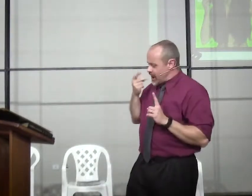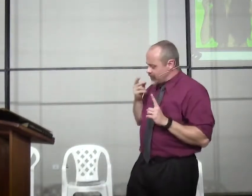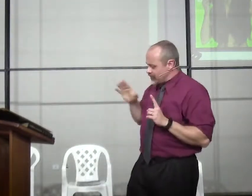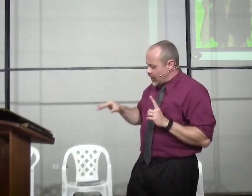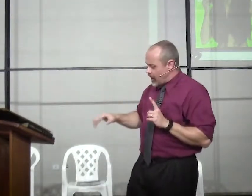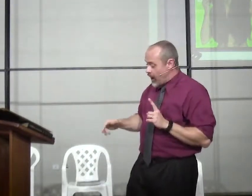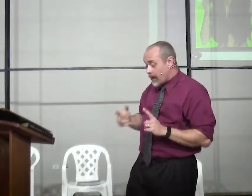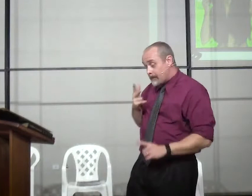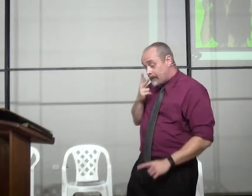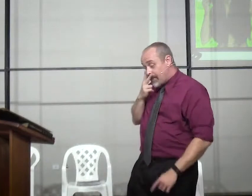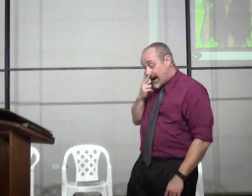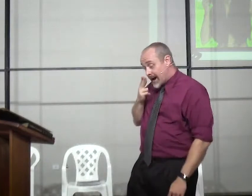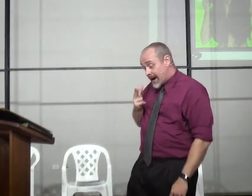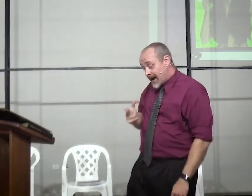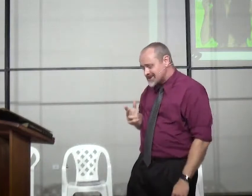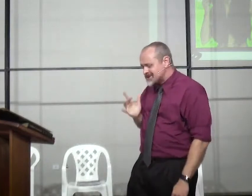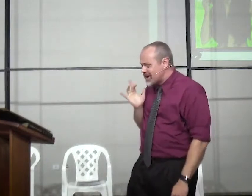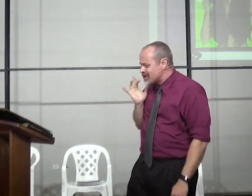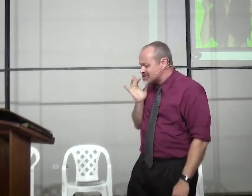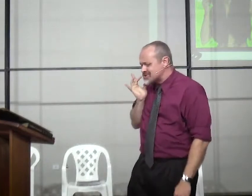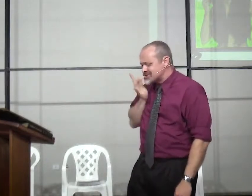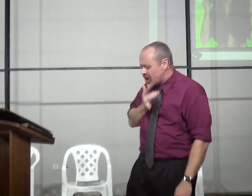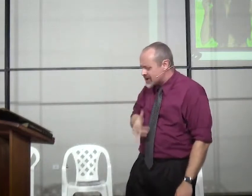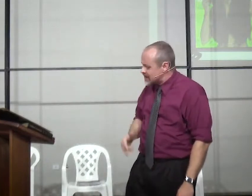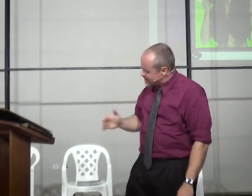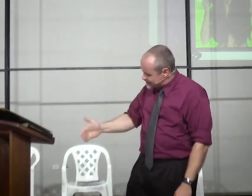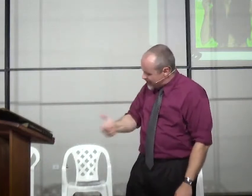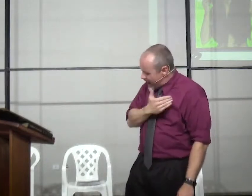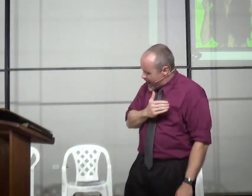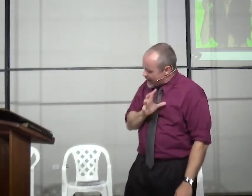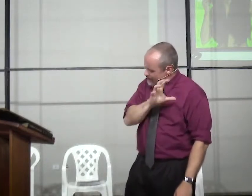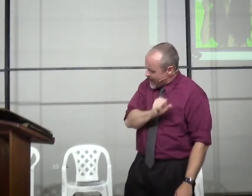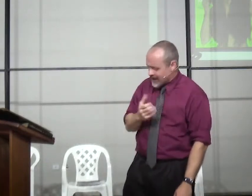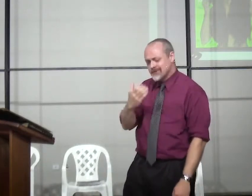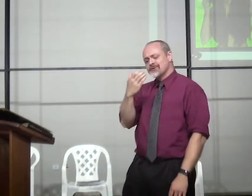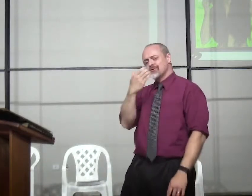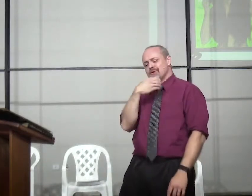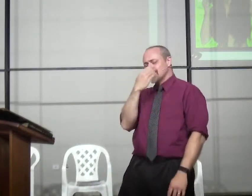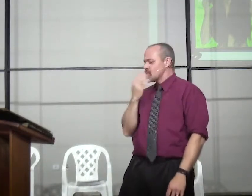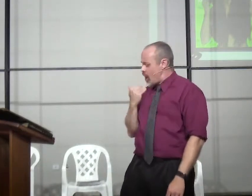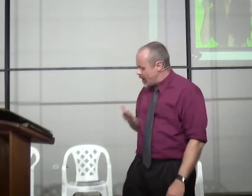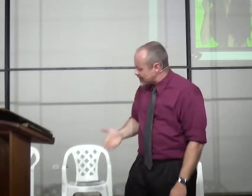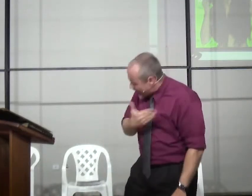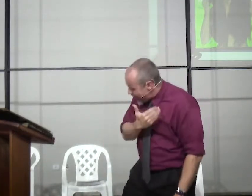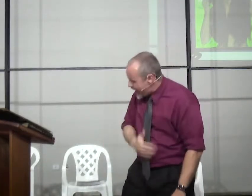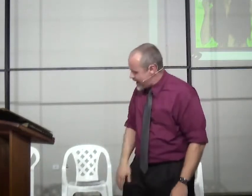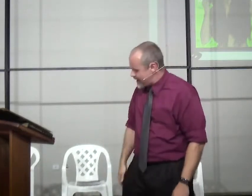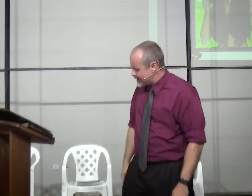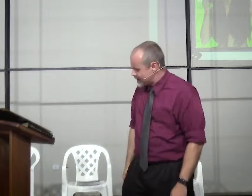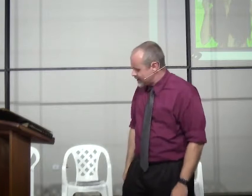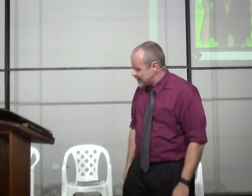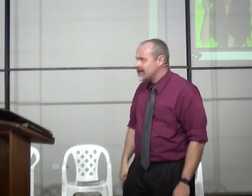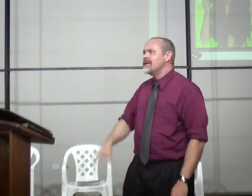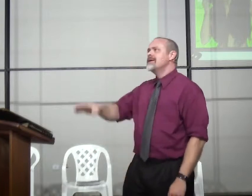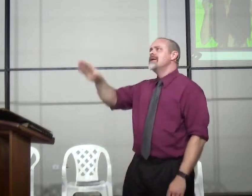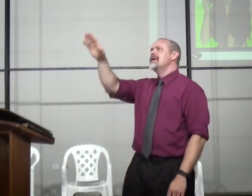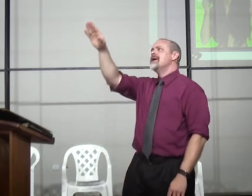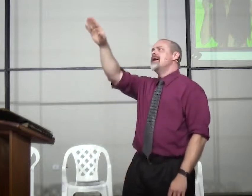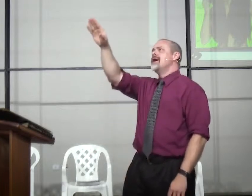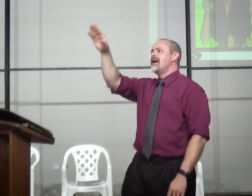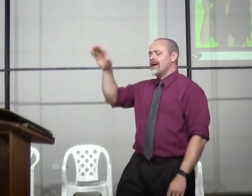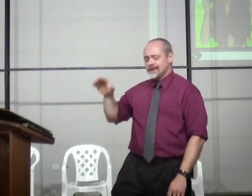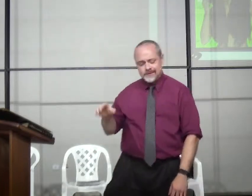E o diabo falou, parece tão gostoso. Vai, pega fruto, come, vai.